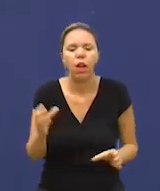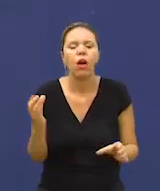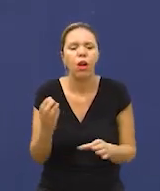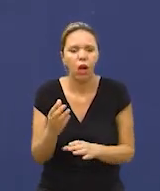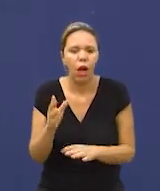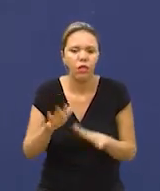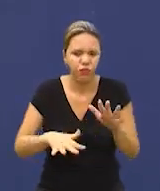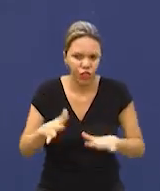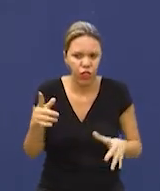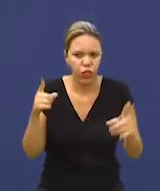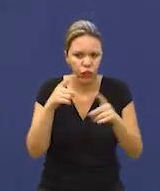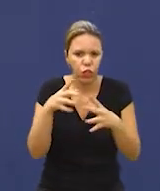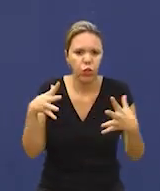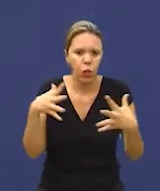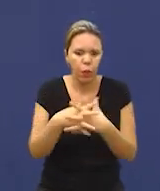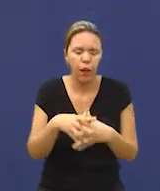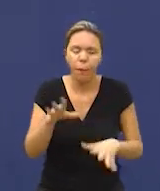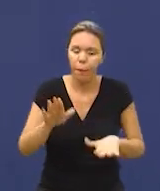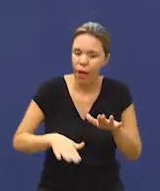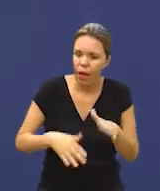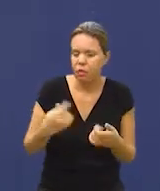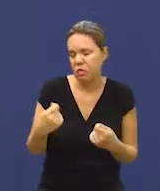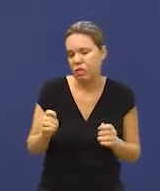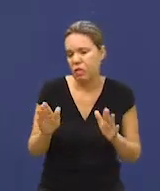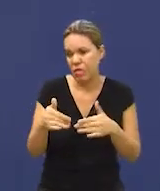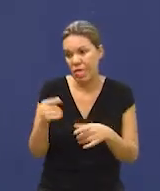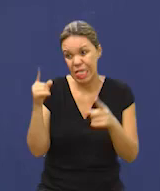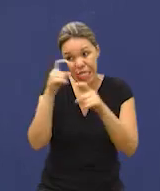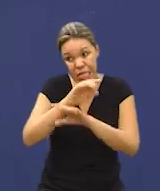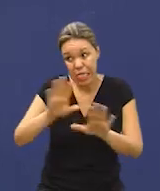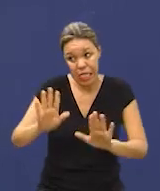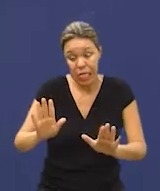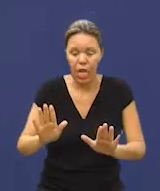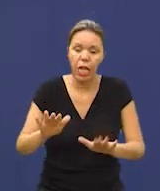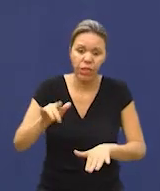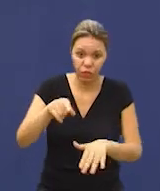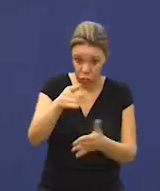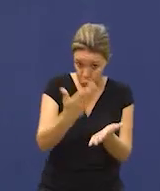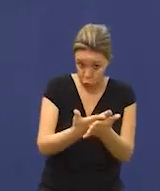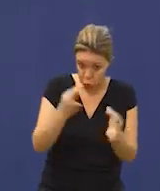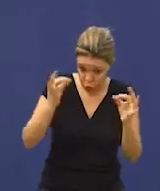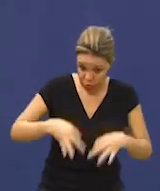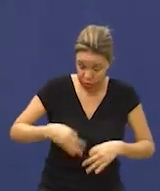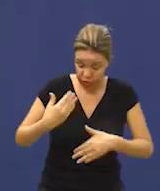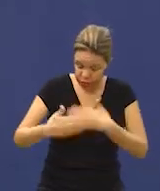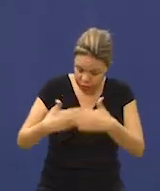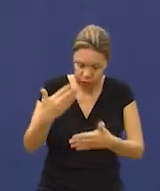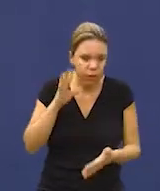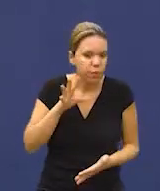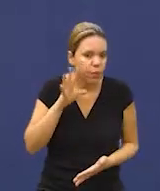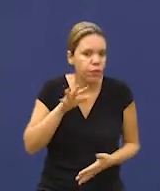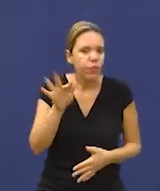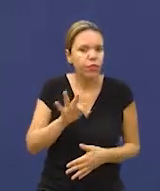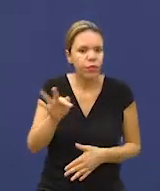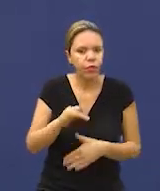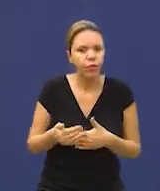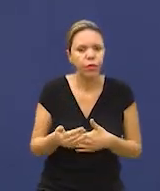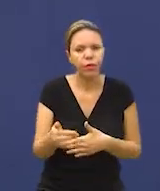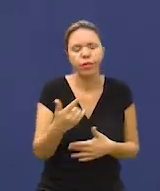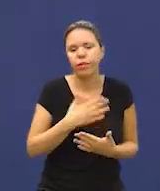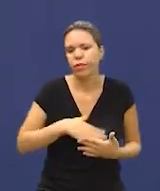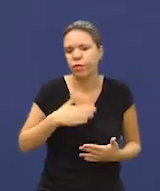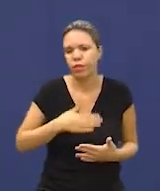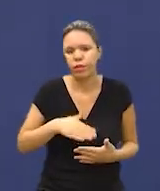complexa, o que não quer dizer que necessariamente ela precisa ser difícil. Se você estudou legal durante a faculdade, fica tranquilo que não